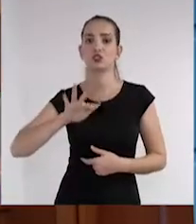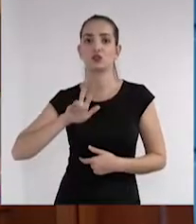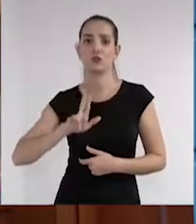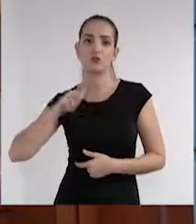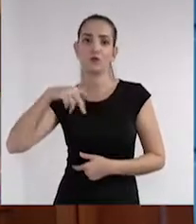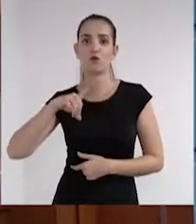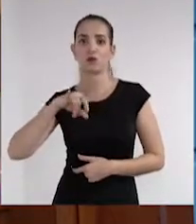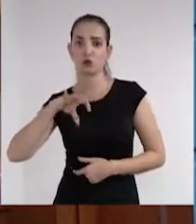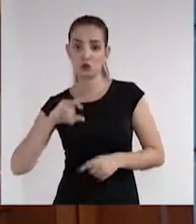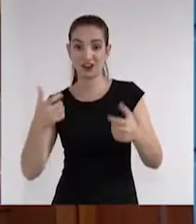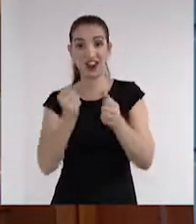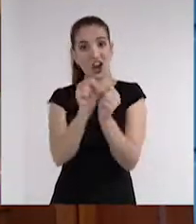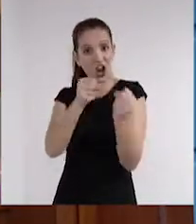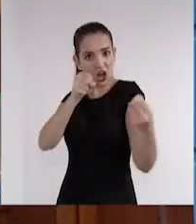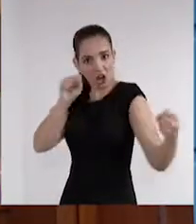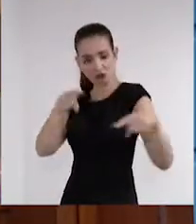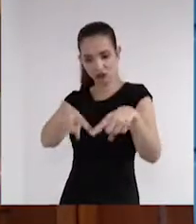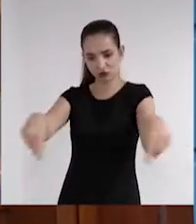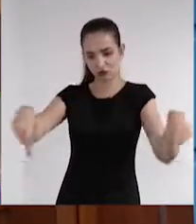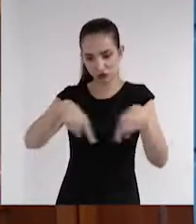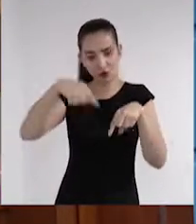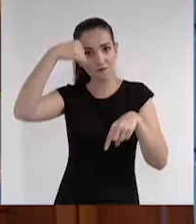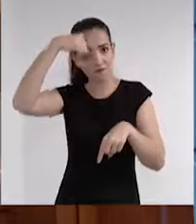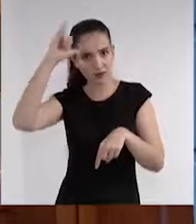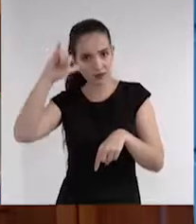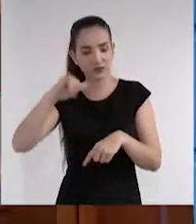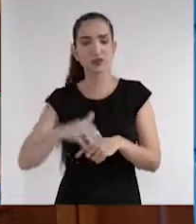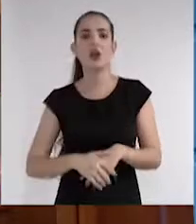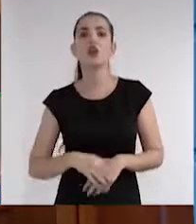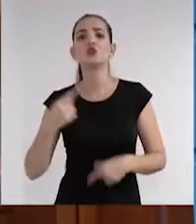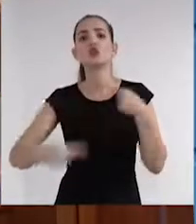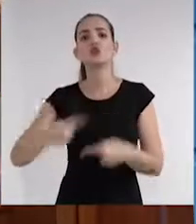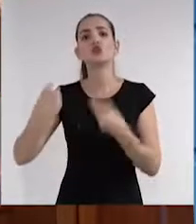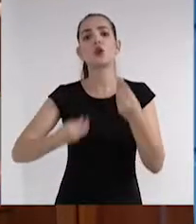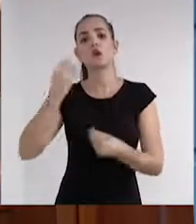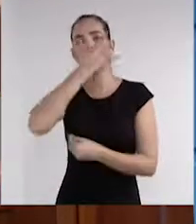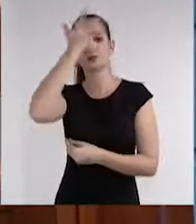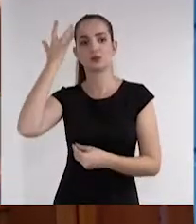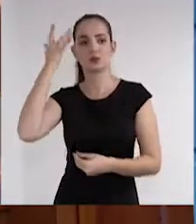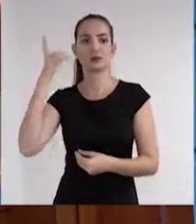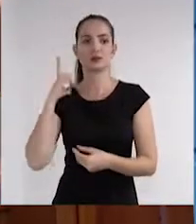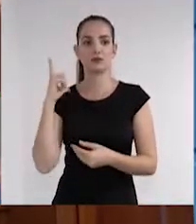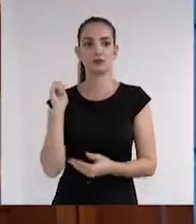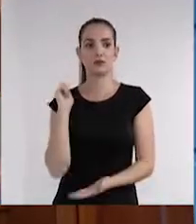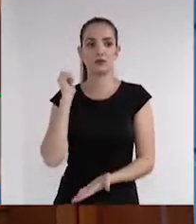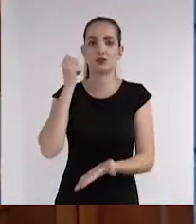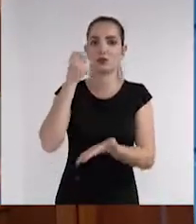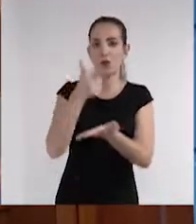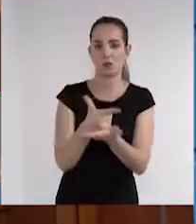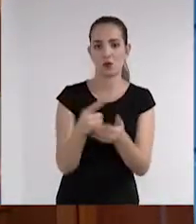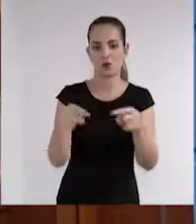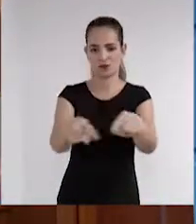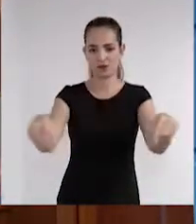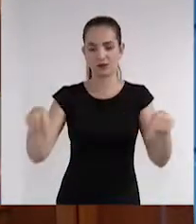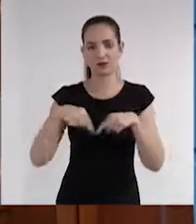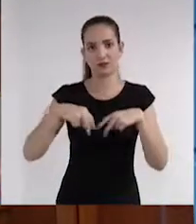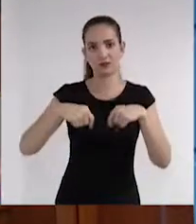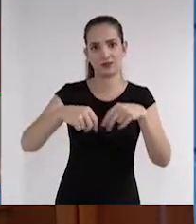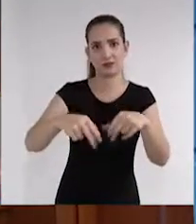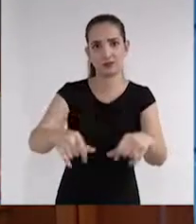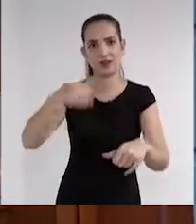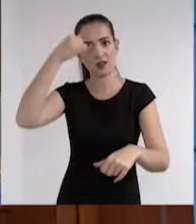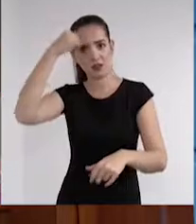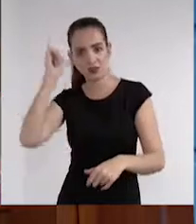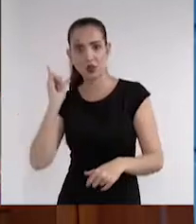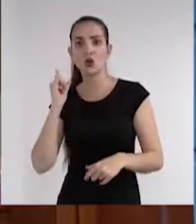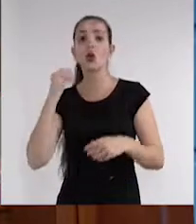Vamos discutir aqueles que sabem lá como adquiriu a terra, né? A origem da terra, a demarcação